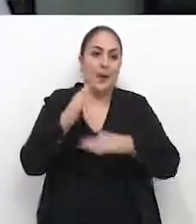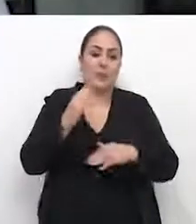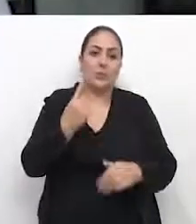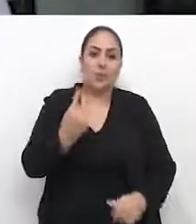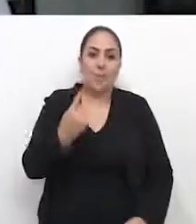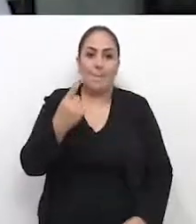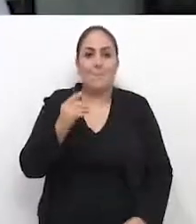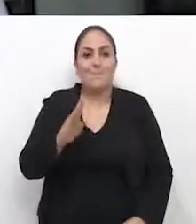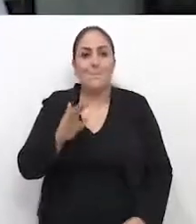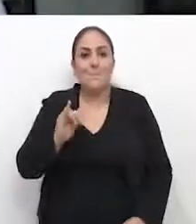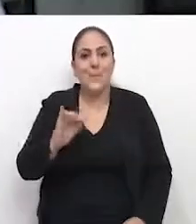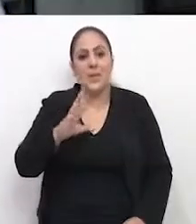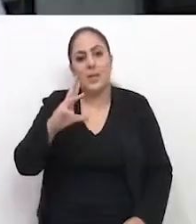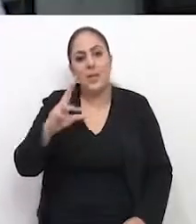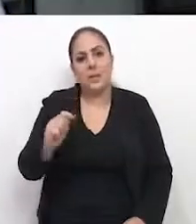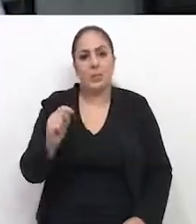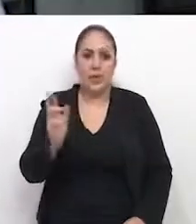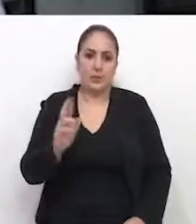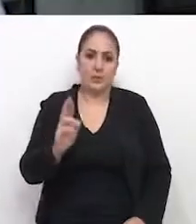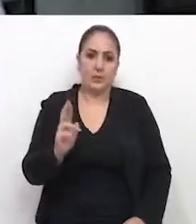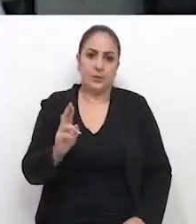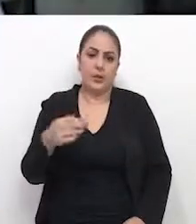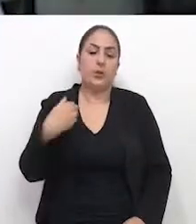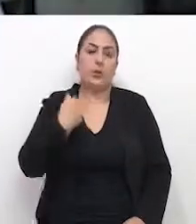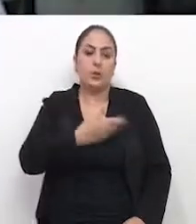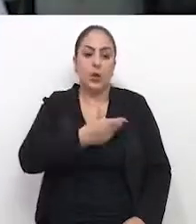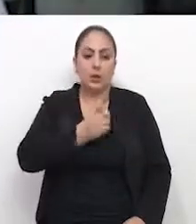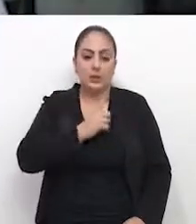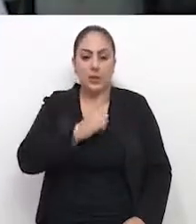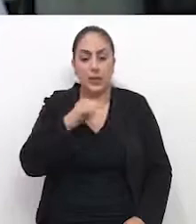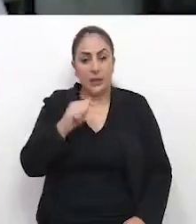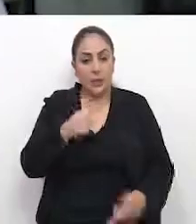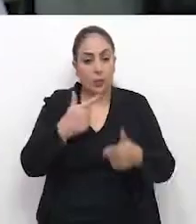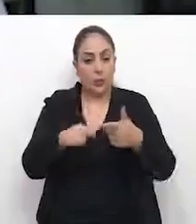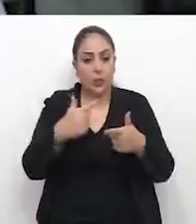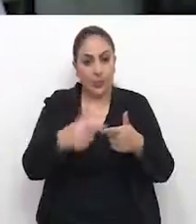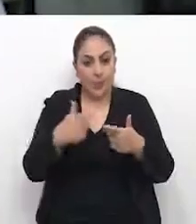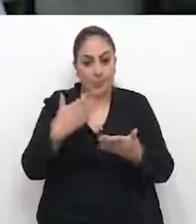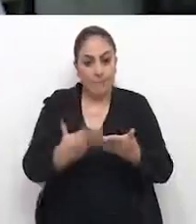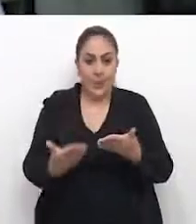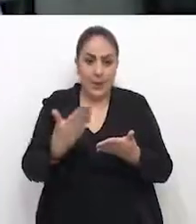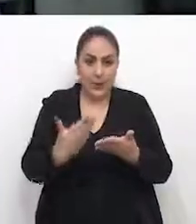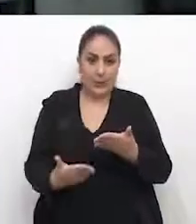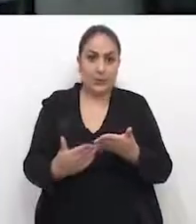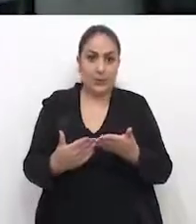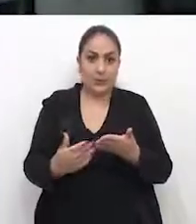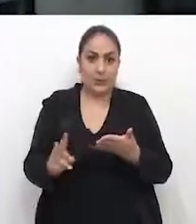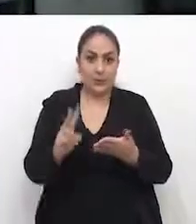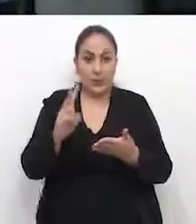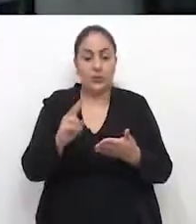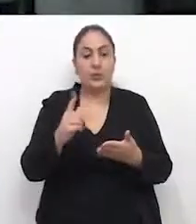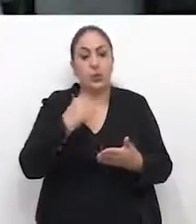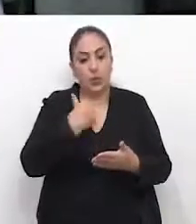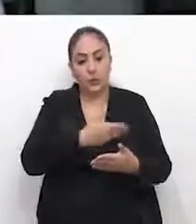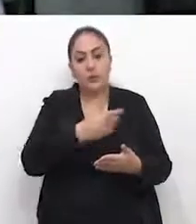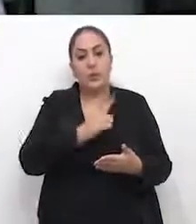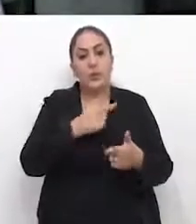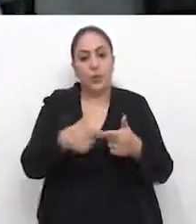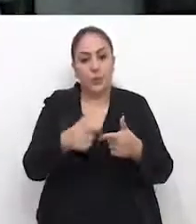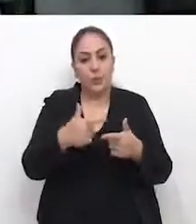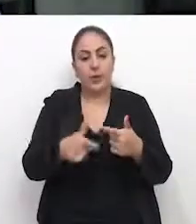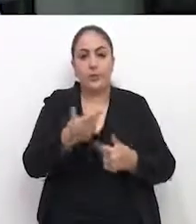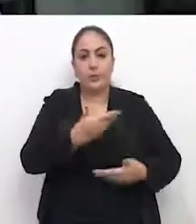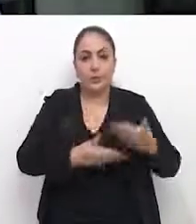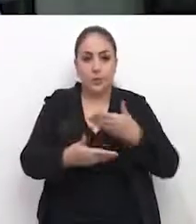em mais 1 bilhão de reais. Nós temos aqui, além do problema da perda da arrecadação, o problema